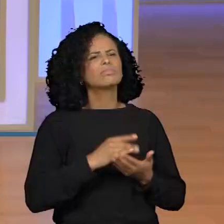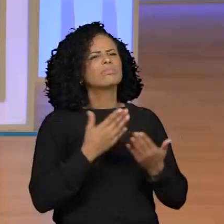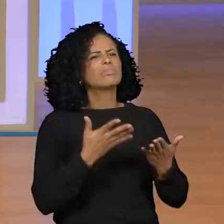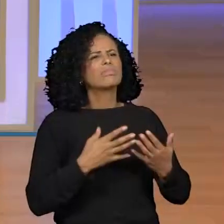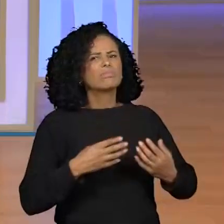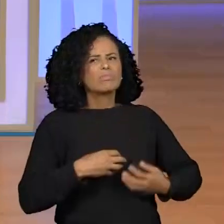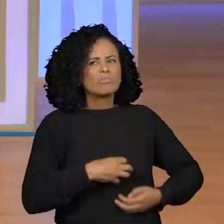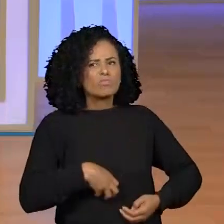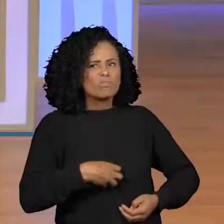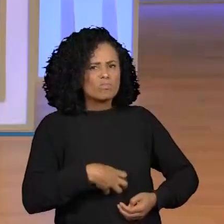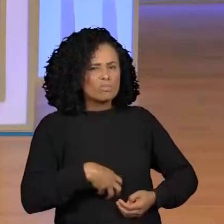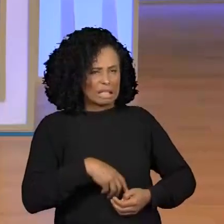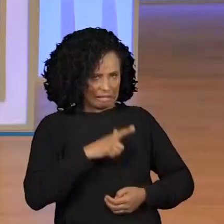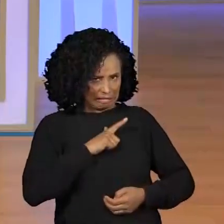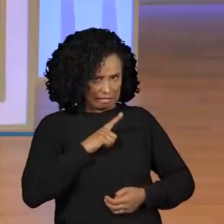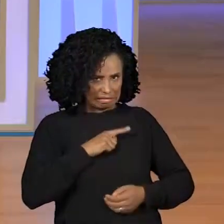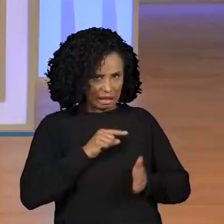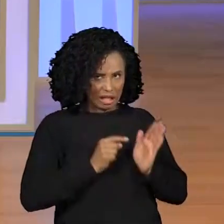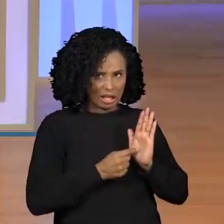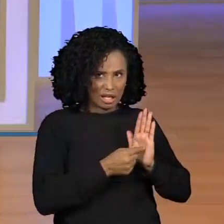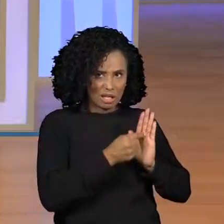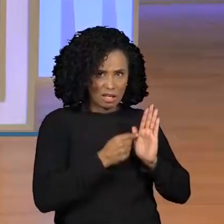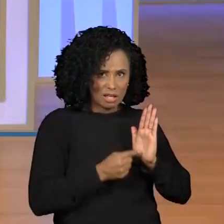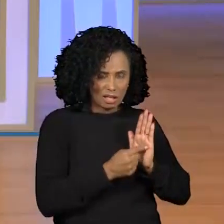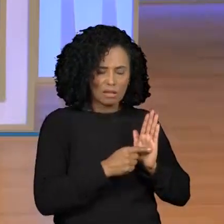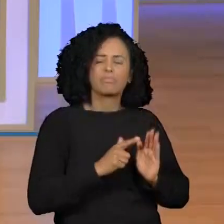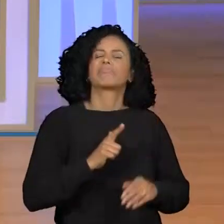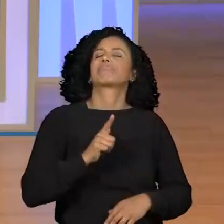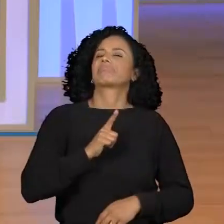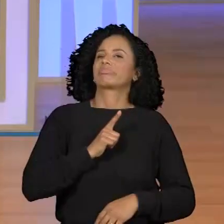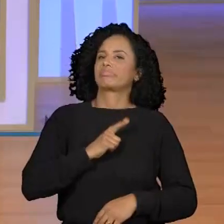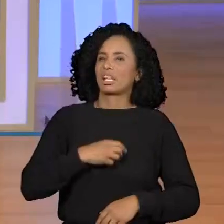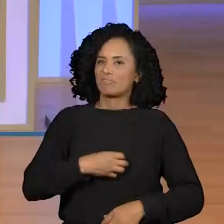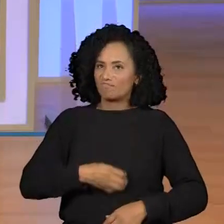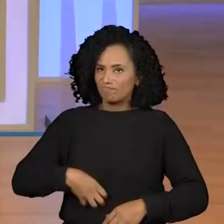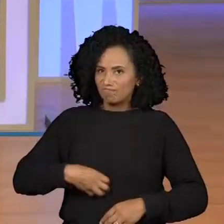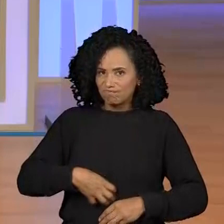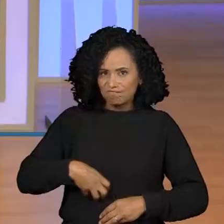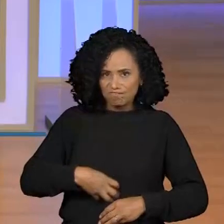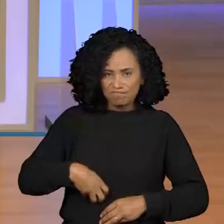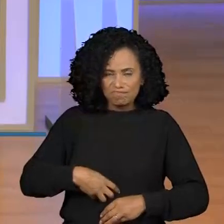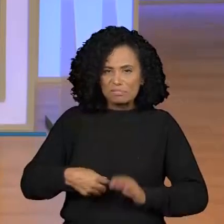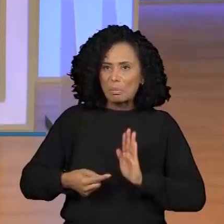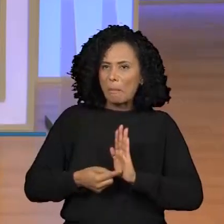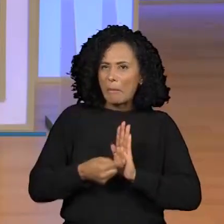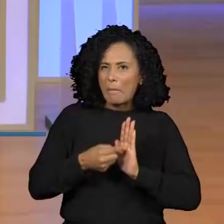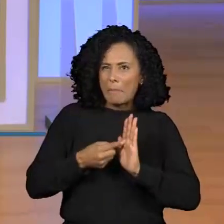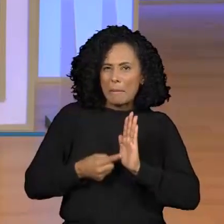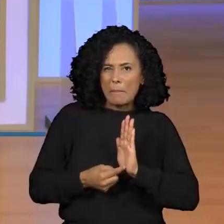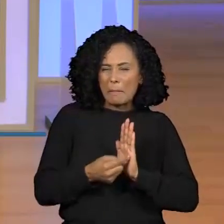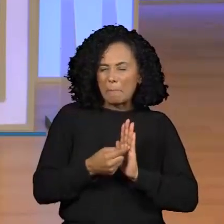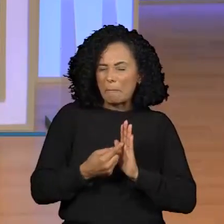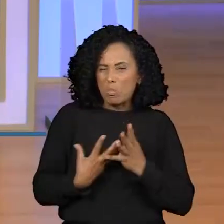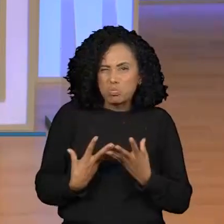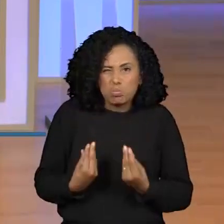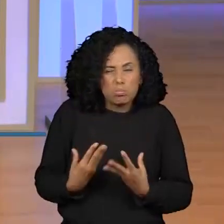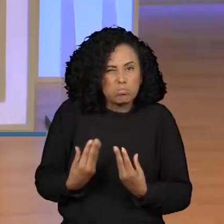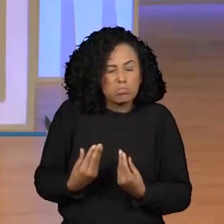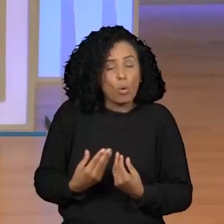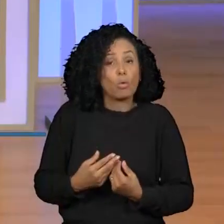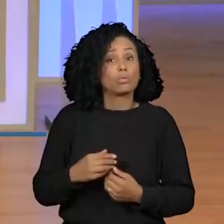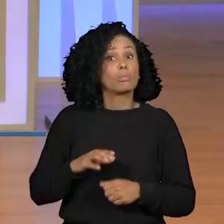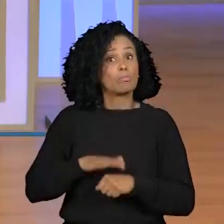tem bactéria, não tem? Tem um monte, né? O nosso intestino, então, ele é cheio ali de bactérias e isso é